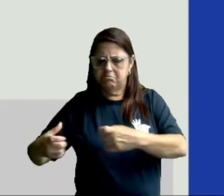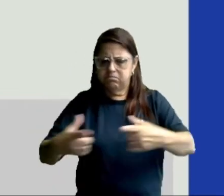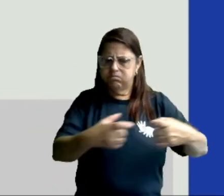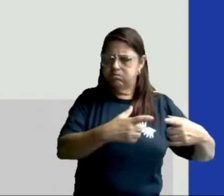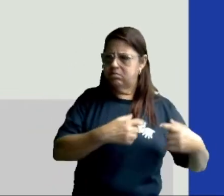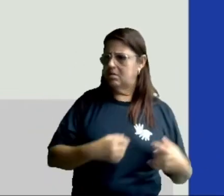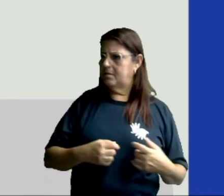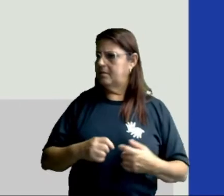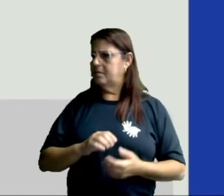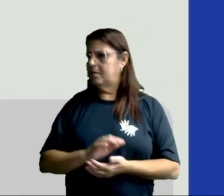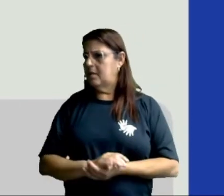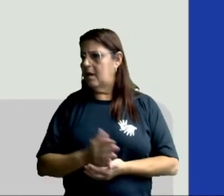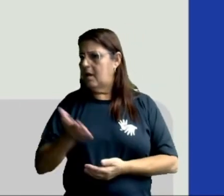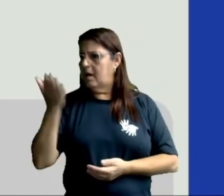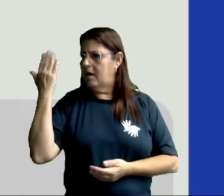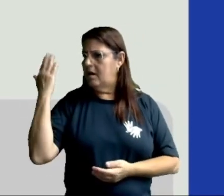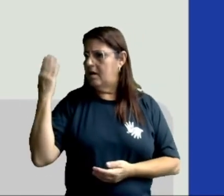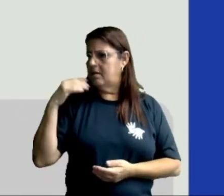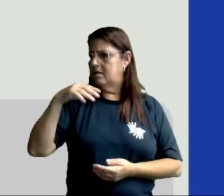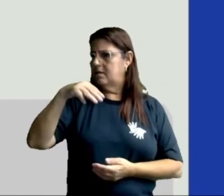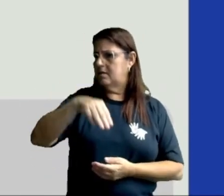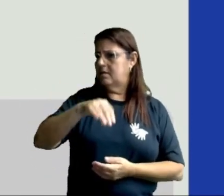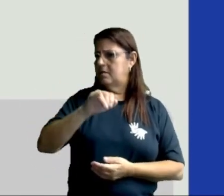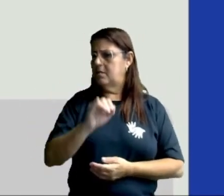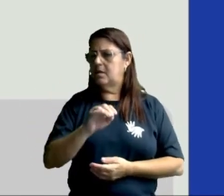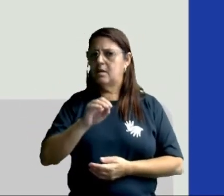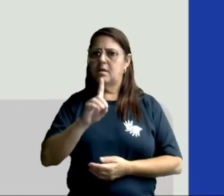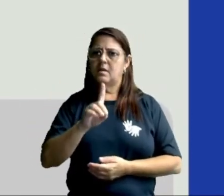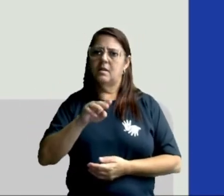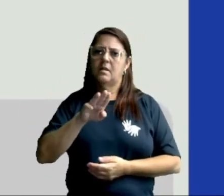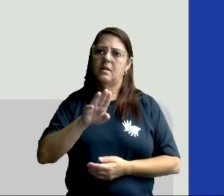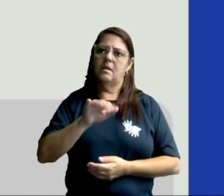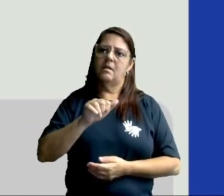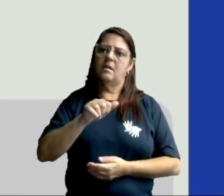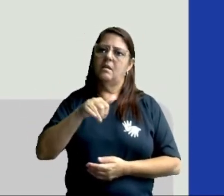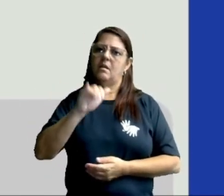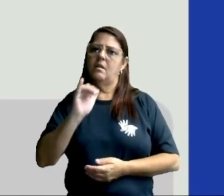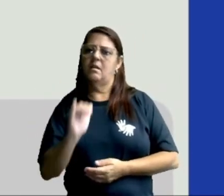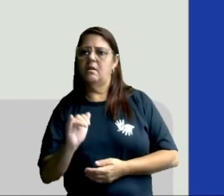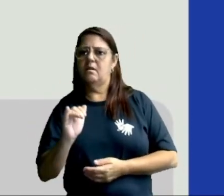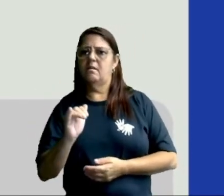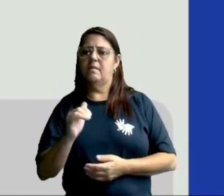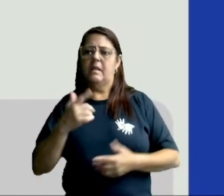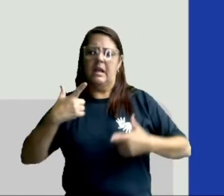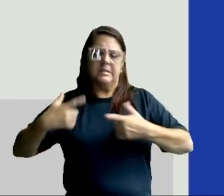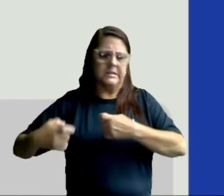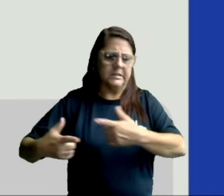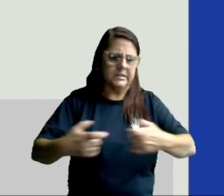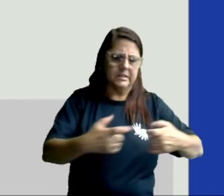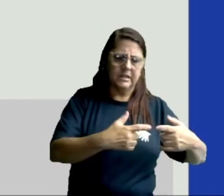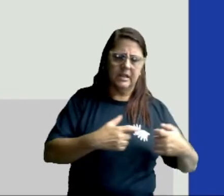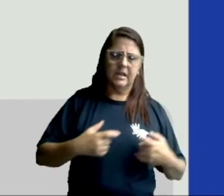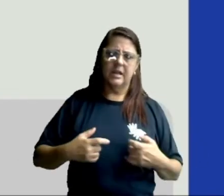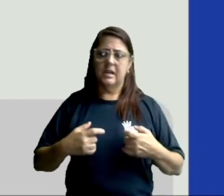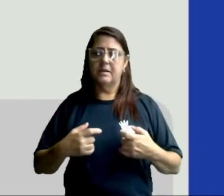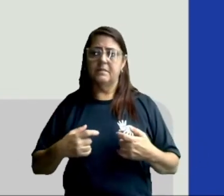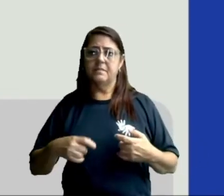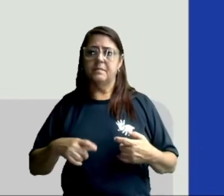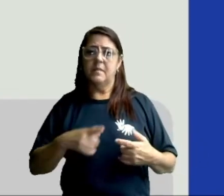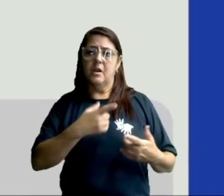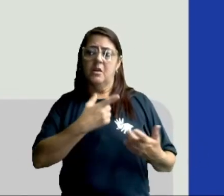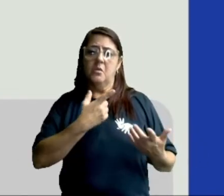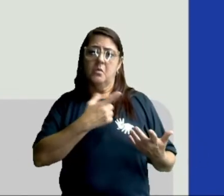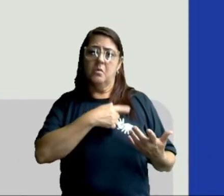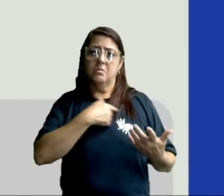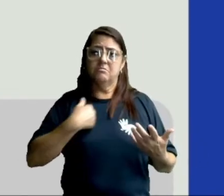Em Midway, no Pacífico, os estadunidenses venceram e passaram a tomar a iniciativa na guerra contra o Japão. Os